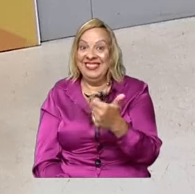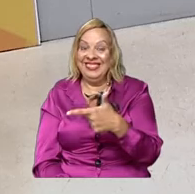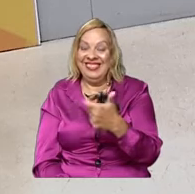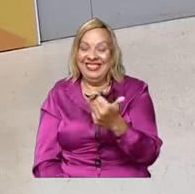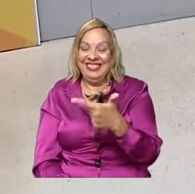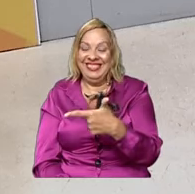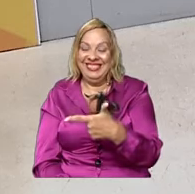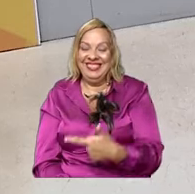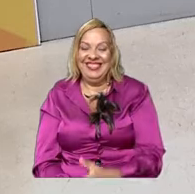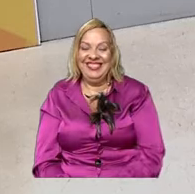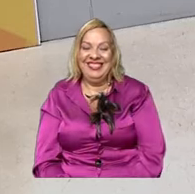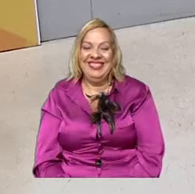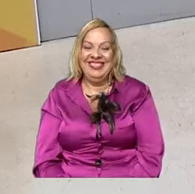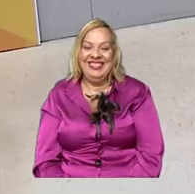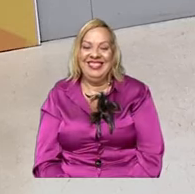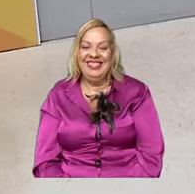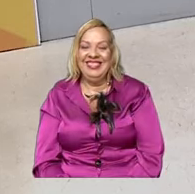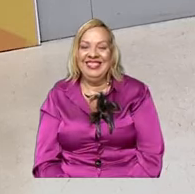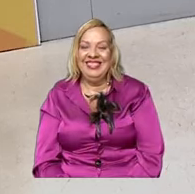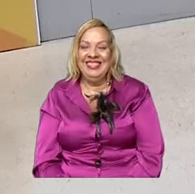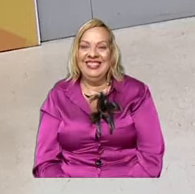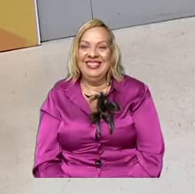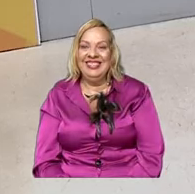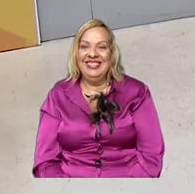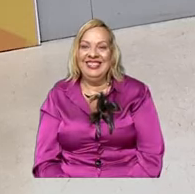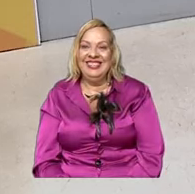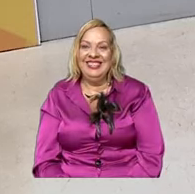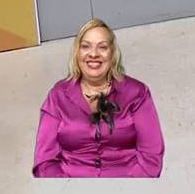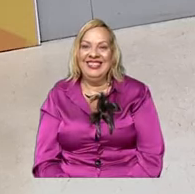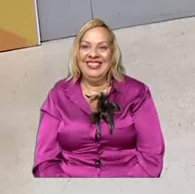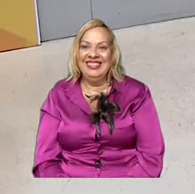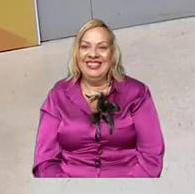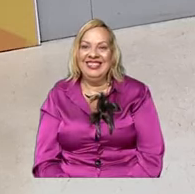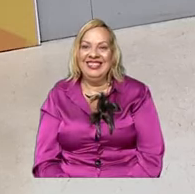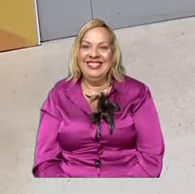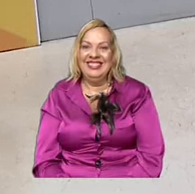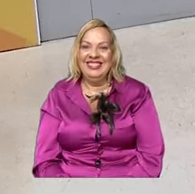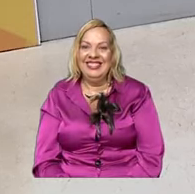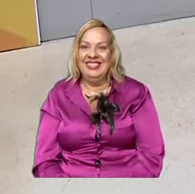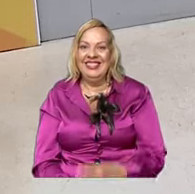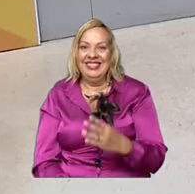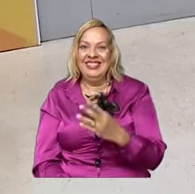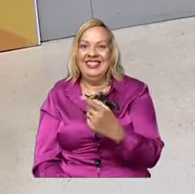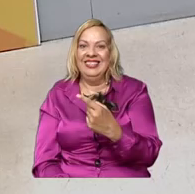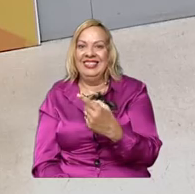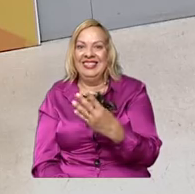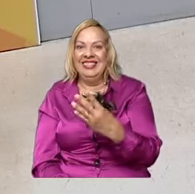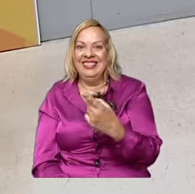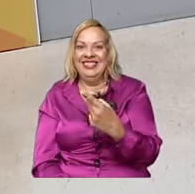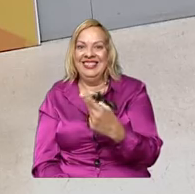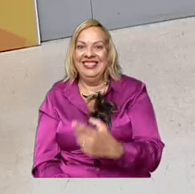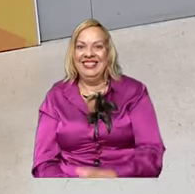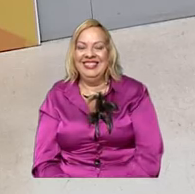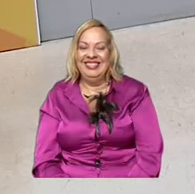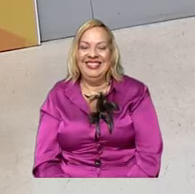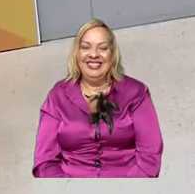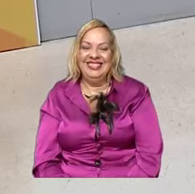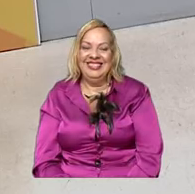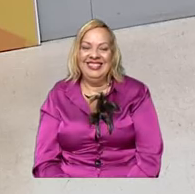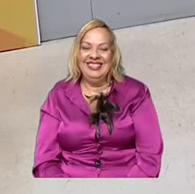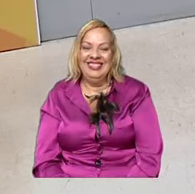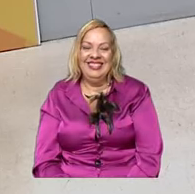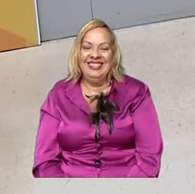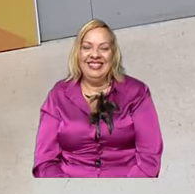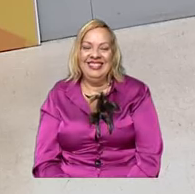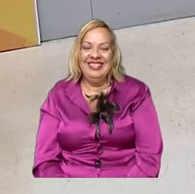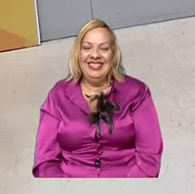Pode marcar que saiu. Número 12. 12 já foi. 41 também. 4, 1,